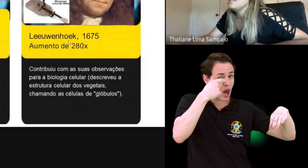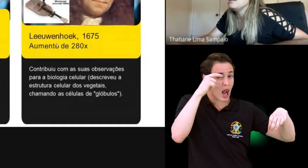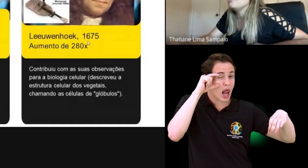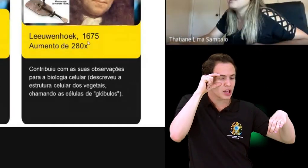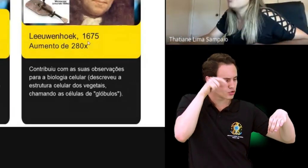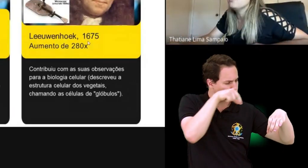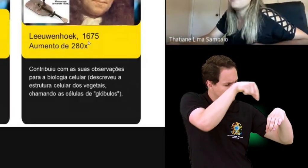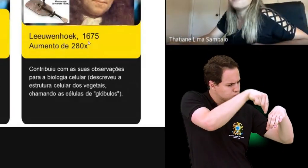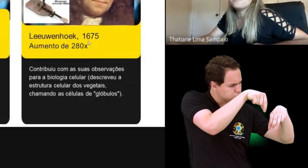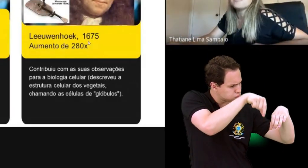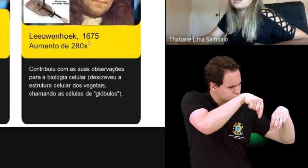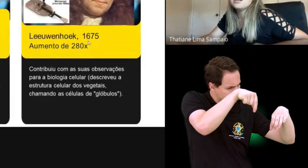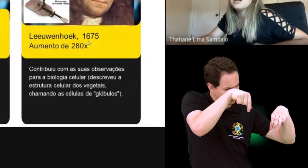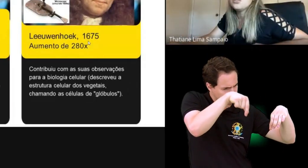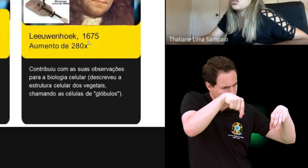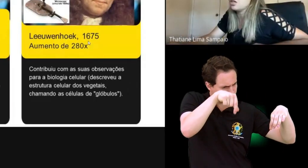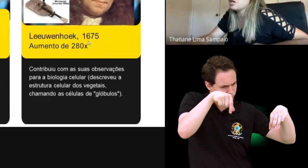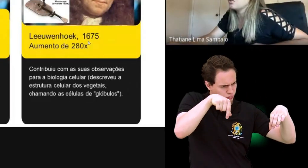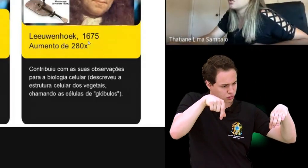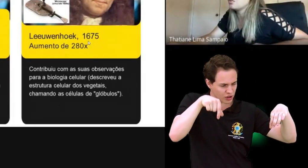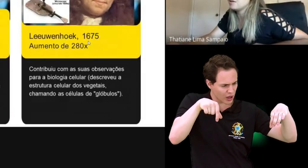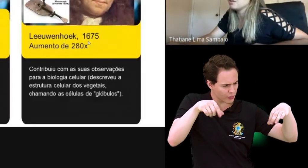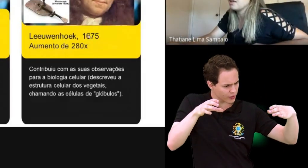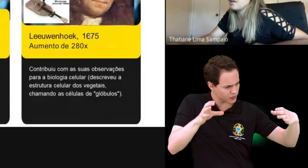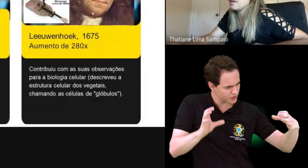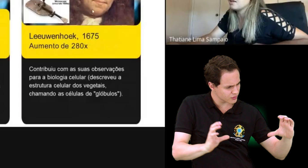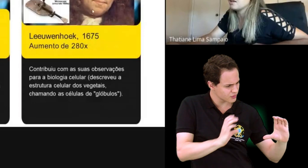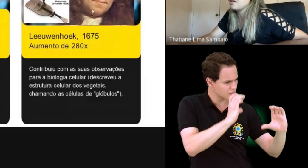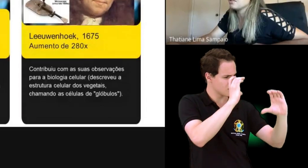E aí, Leeuwenhoek foi o grande